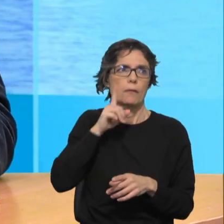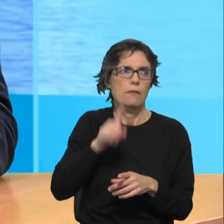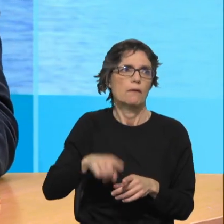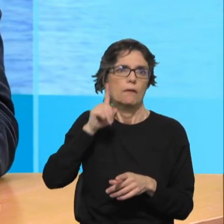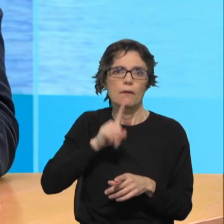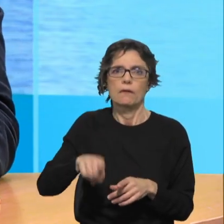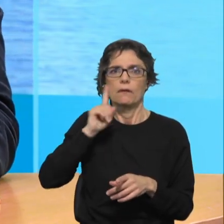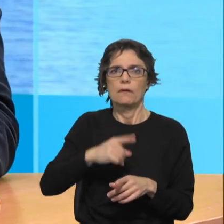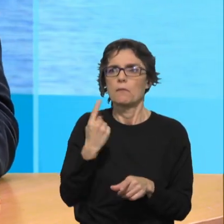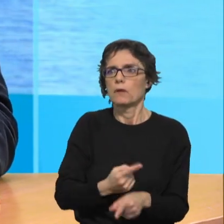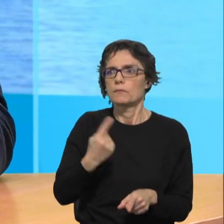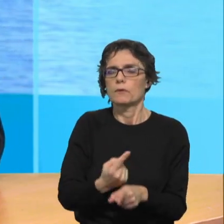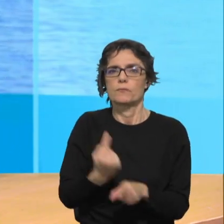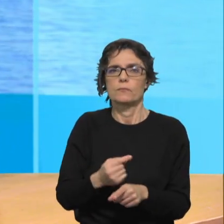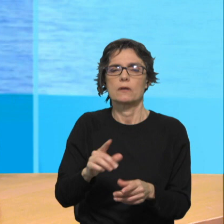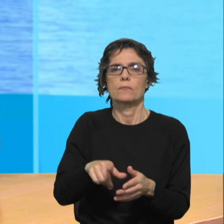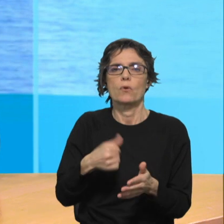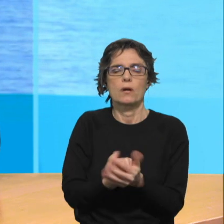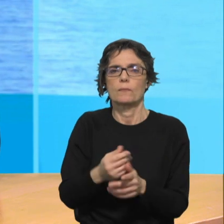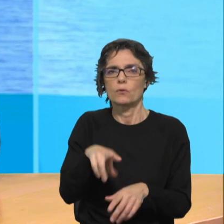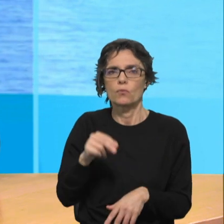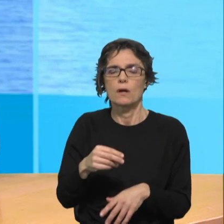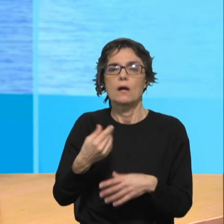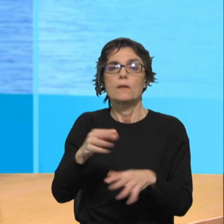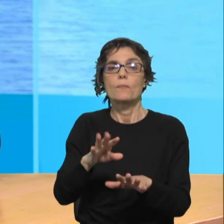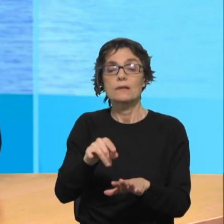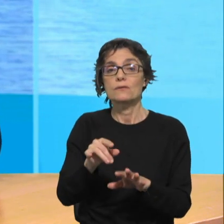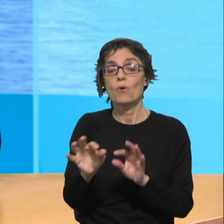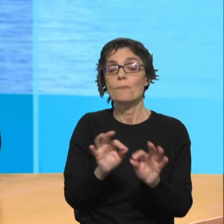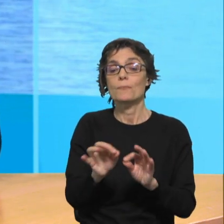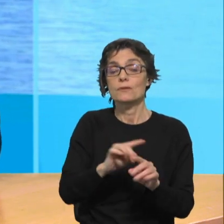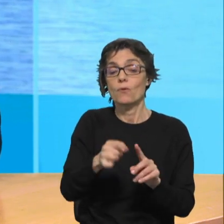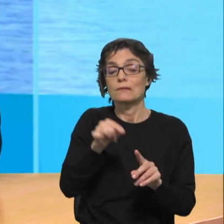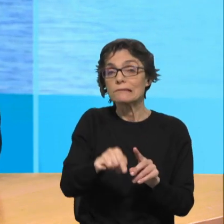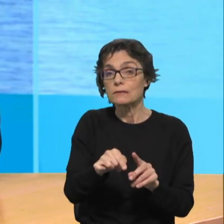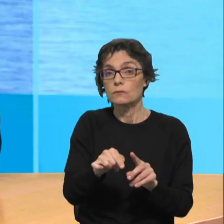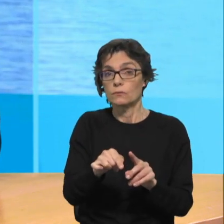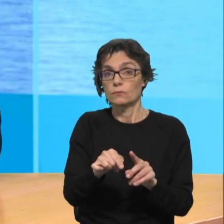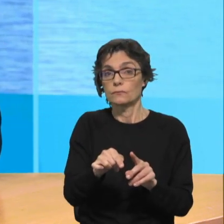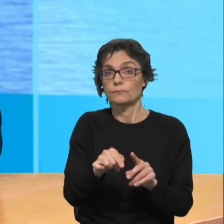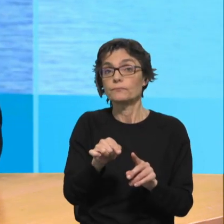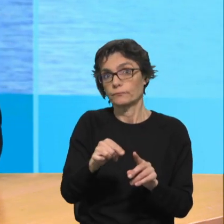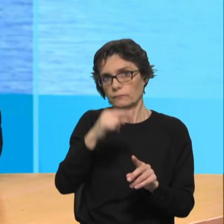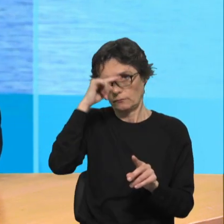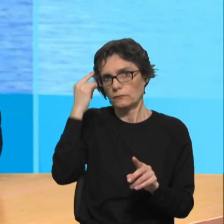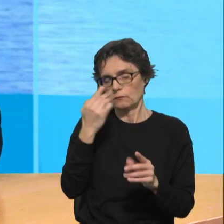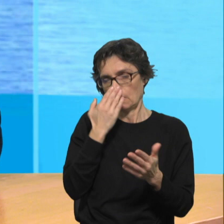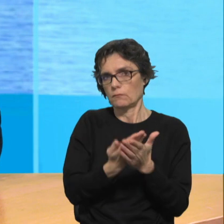terminar. Essa é outra questão. Em termos de preparação deste ano, em que houve estas dificuldades